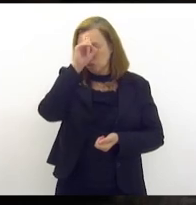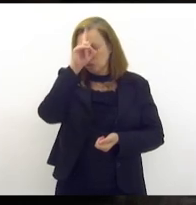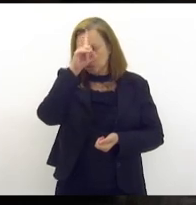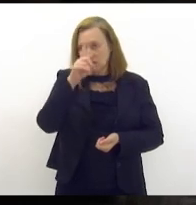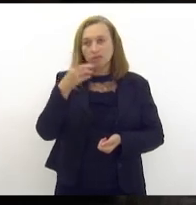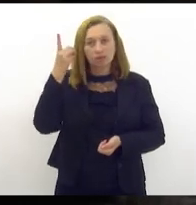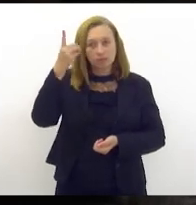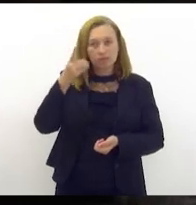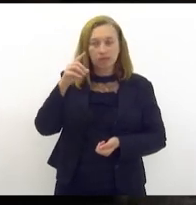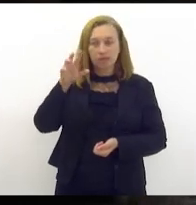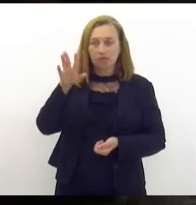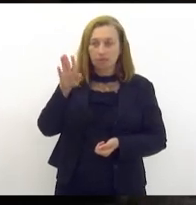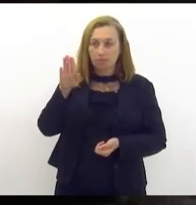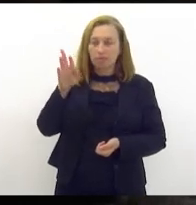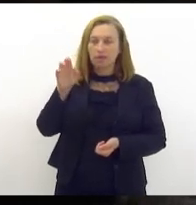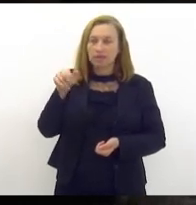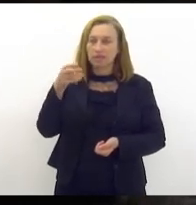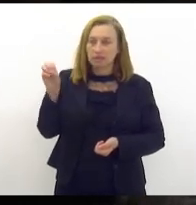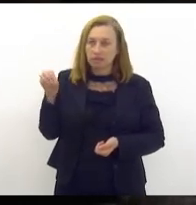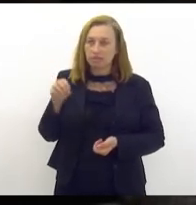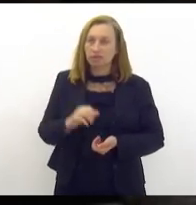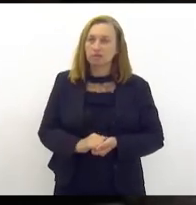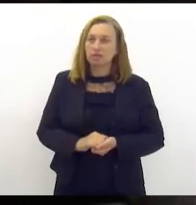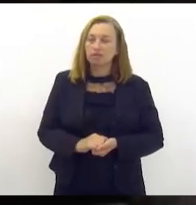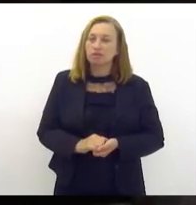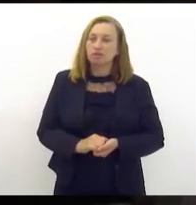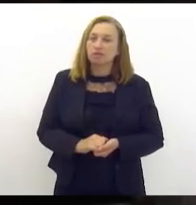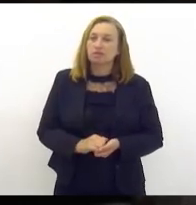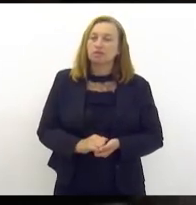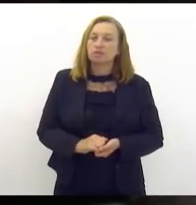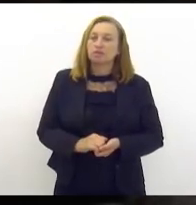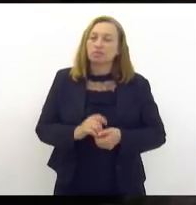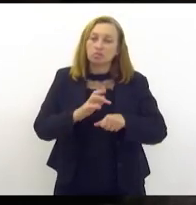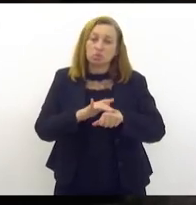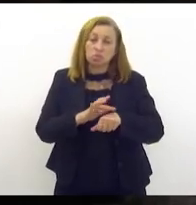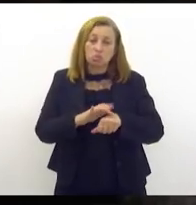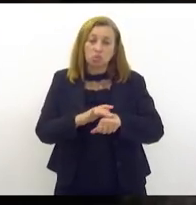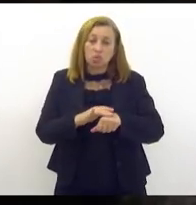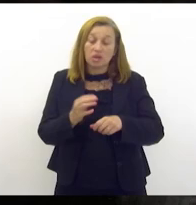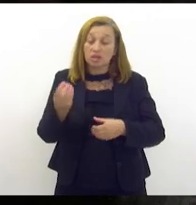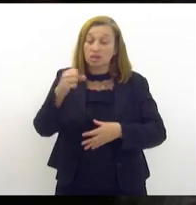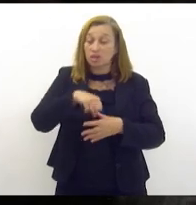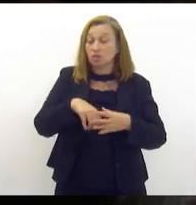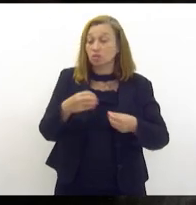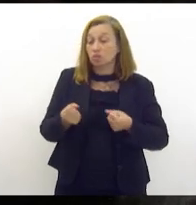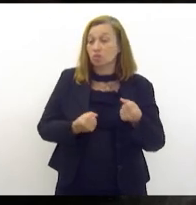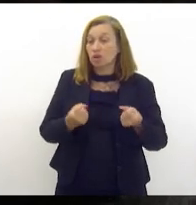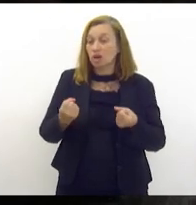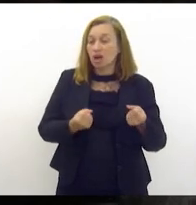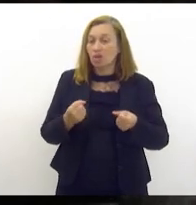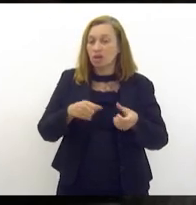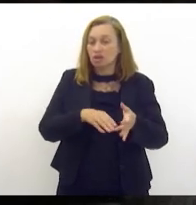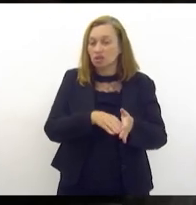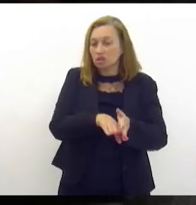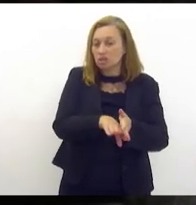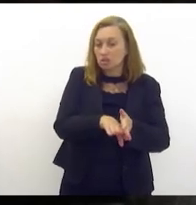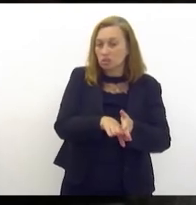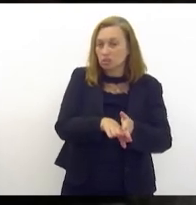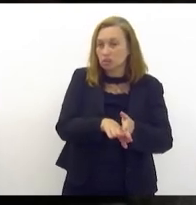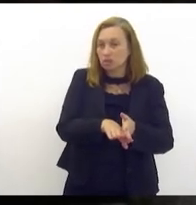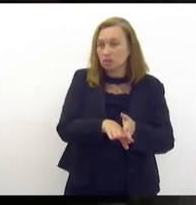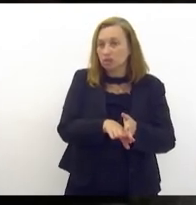deputado Brazão, vai no hospital levando uma pessoa que está enferma e ali ele estaciona,